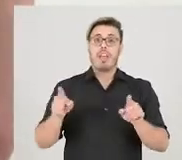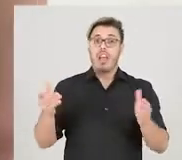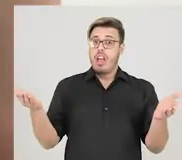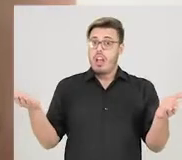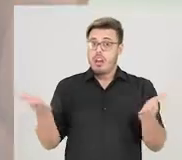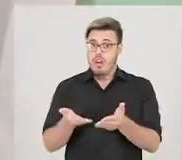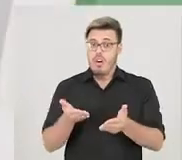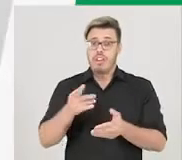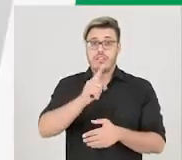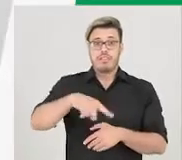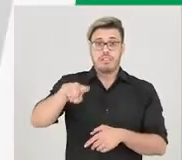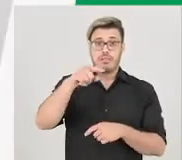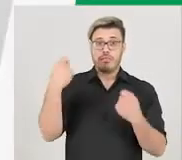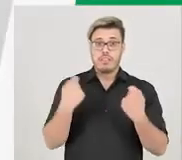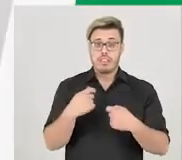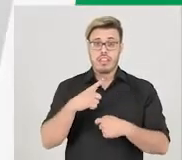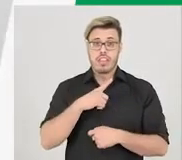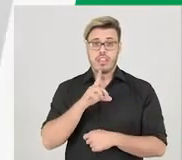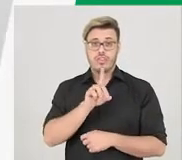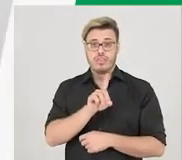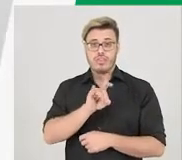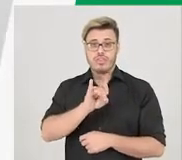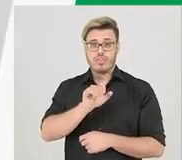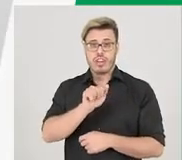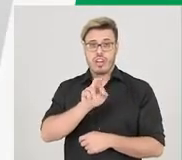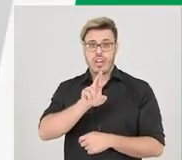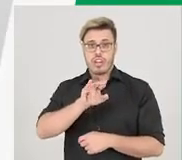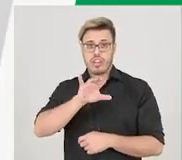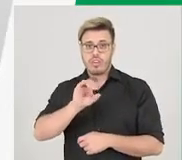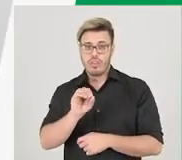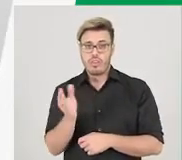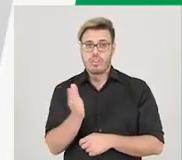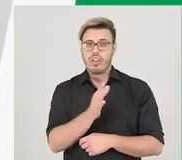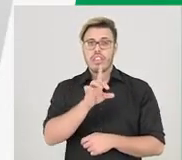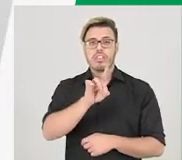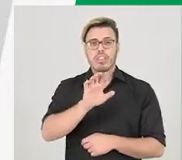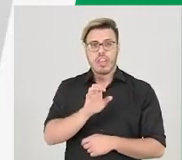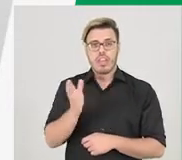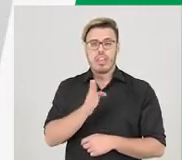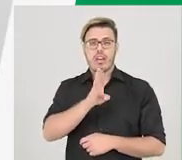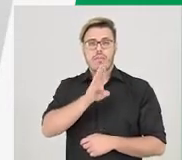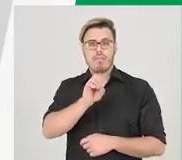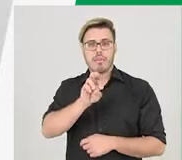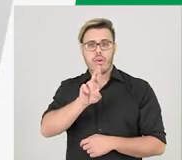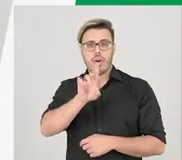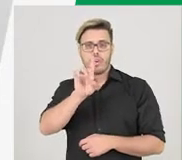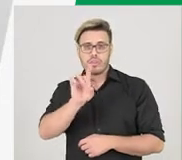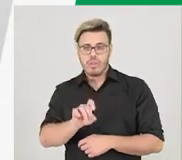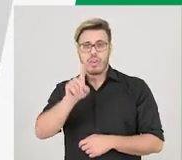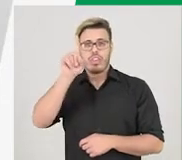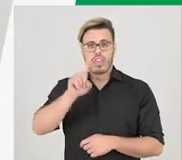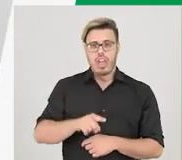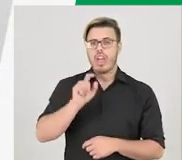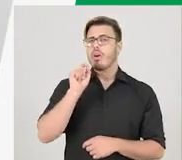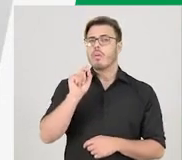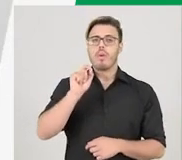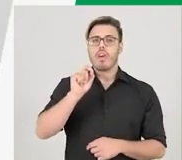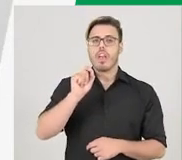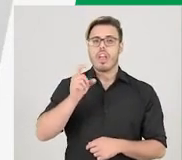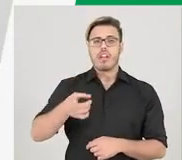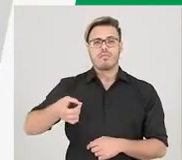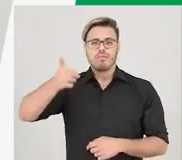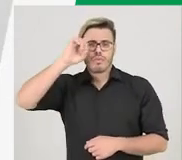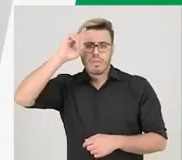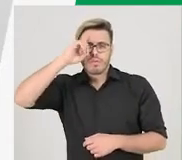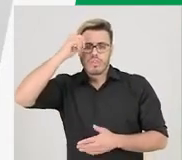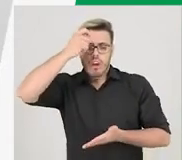registrar diariamente as intervenções e respostas do aluno frente às propostas pedagógicas em situações